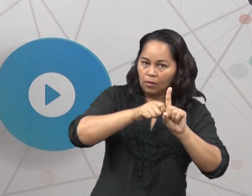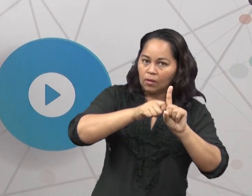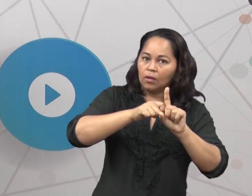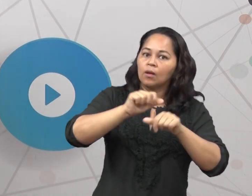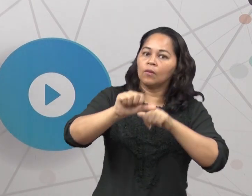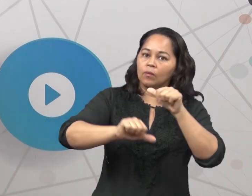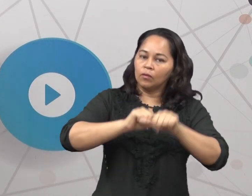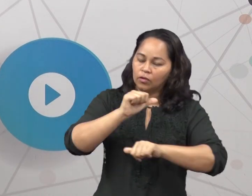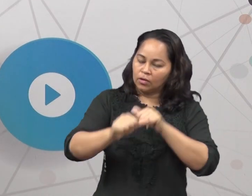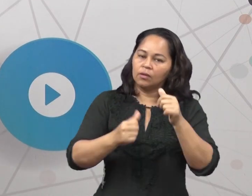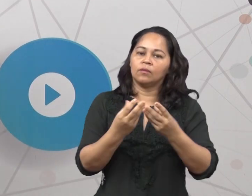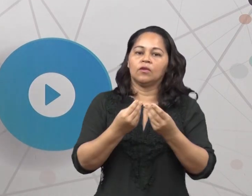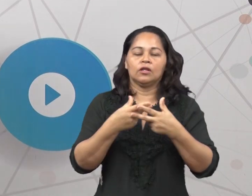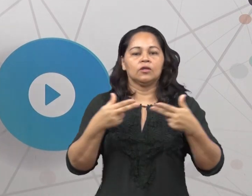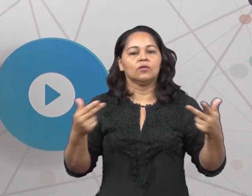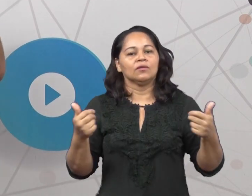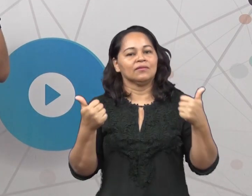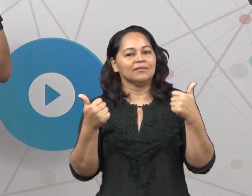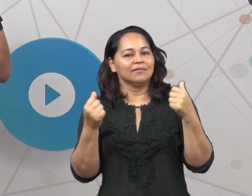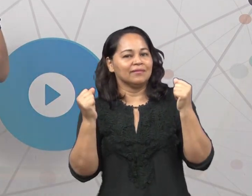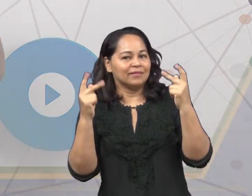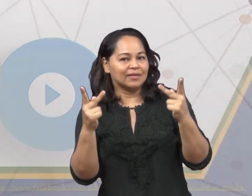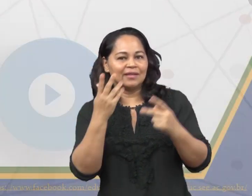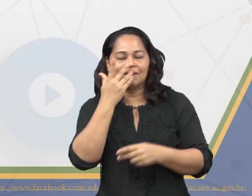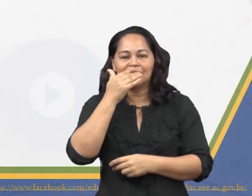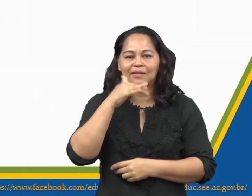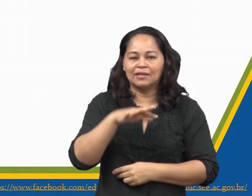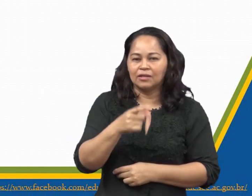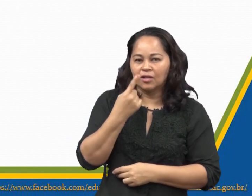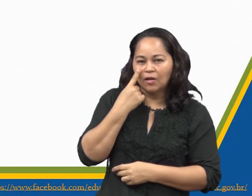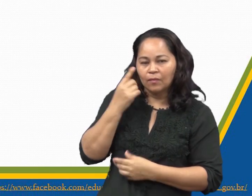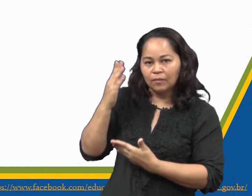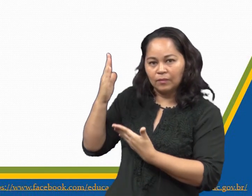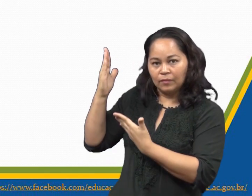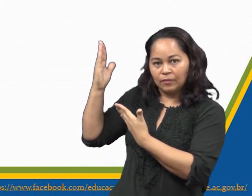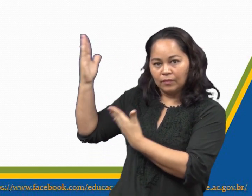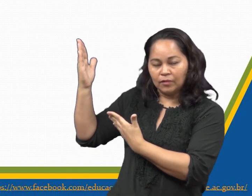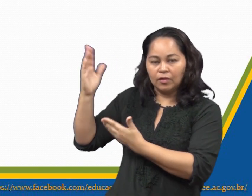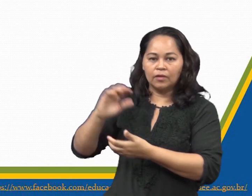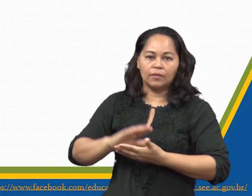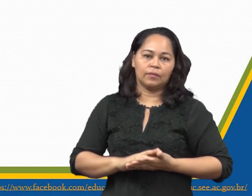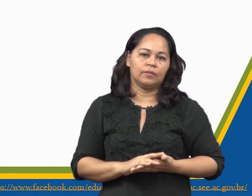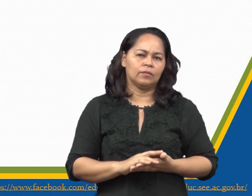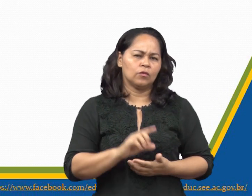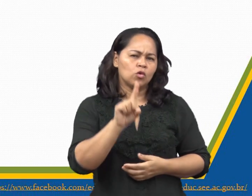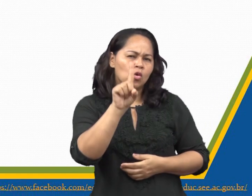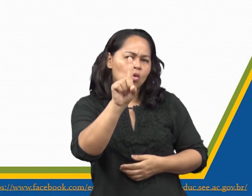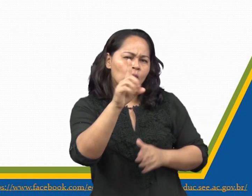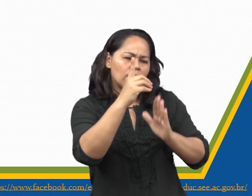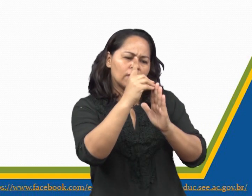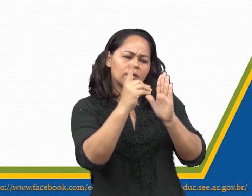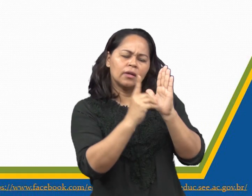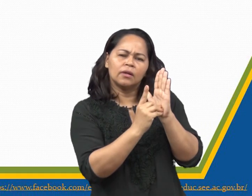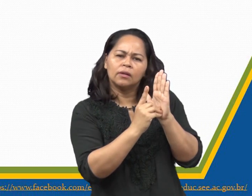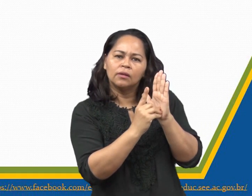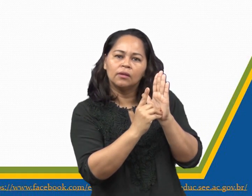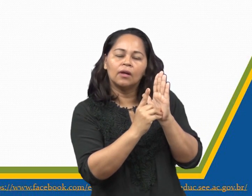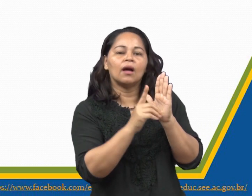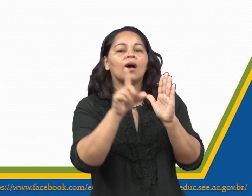crianças? Então, vamos ver mais um pouquinho aqui, ó. Uma década. Isso, uma